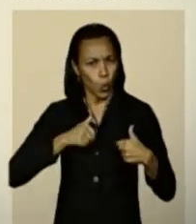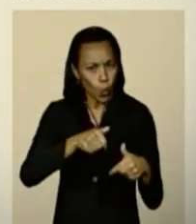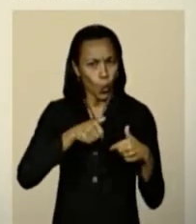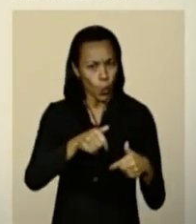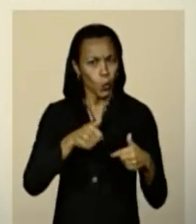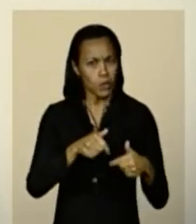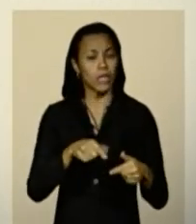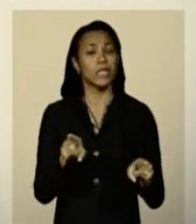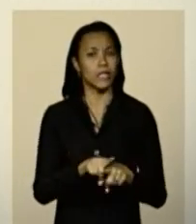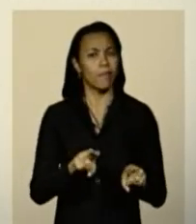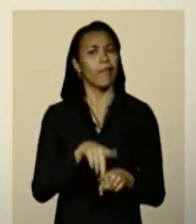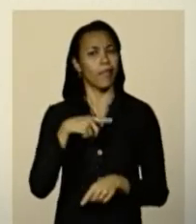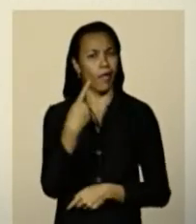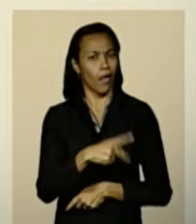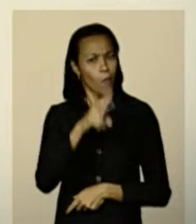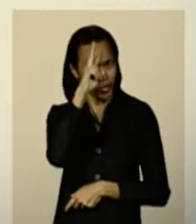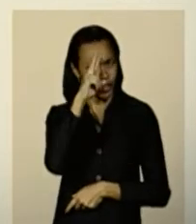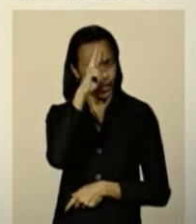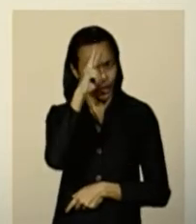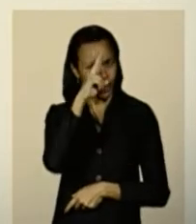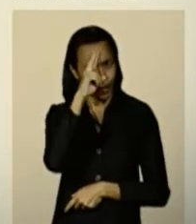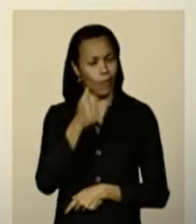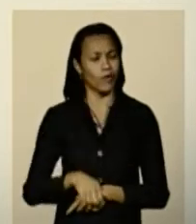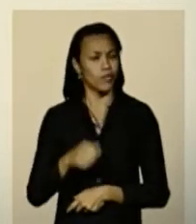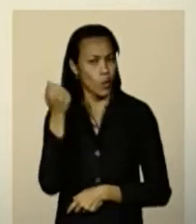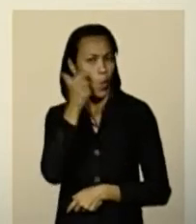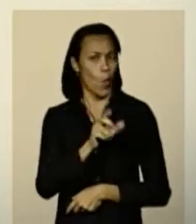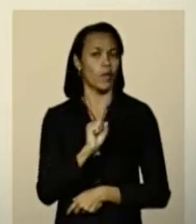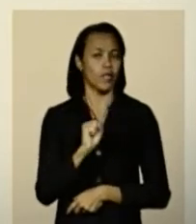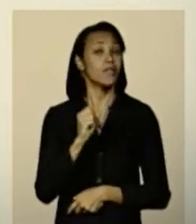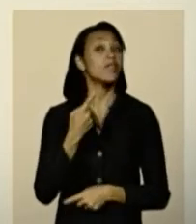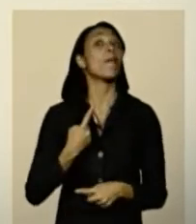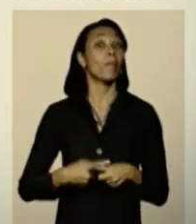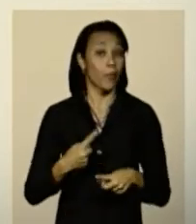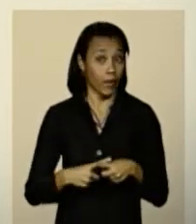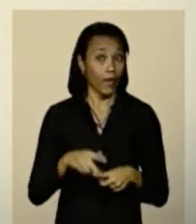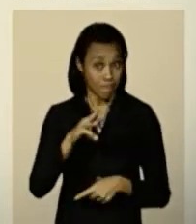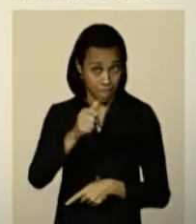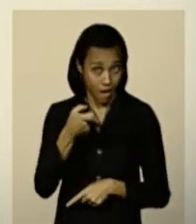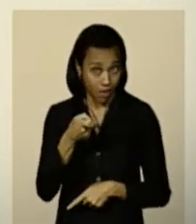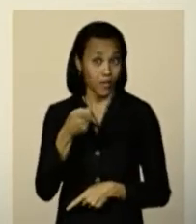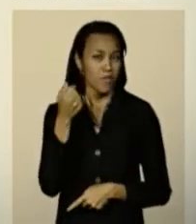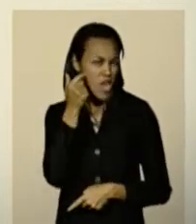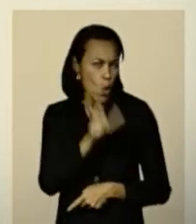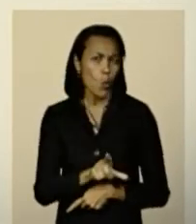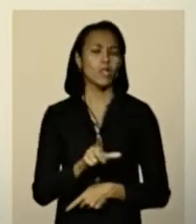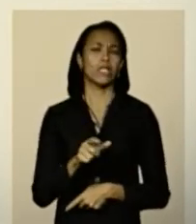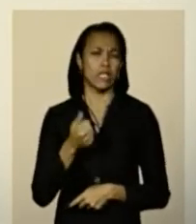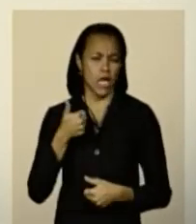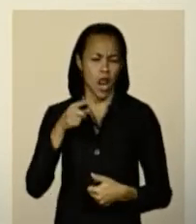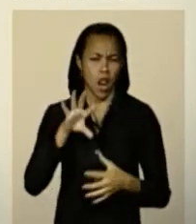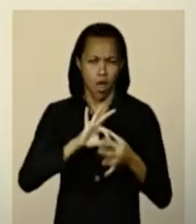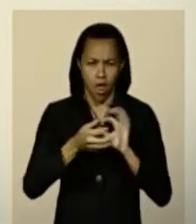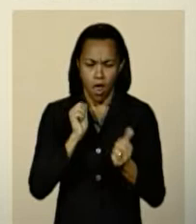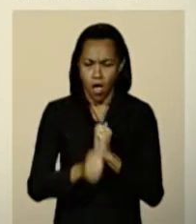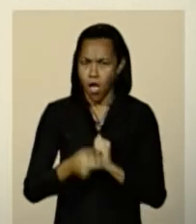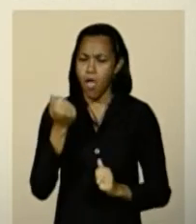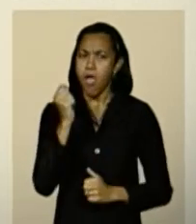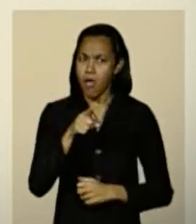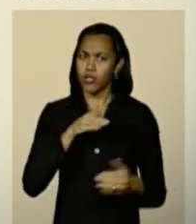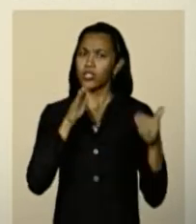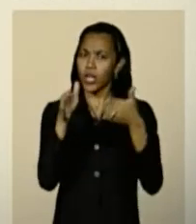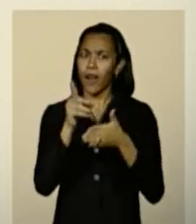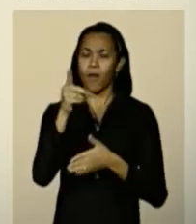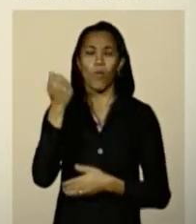e tem uma história de superação para contar sabe porque Marx porque chegaram uma Olimpíadas é uma